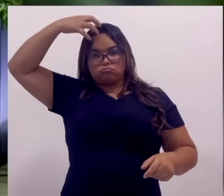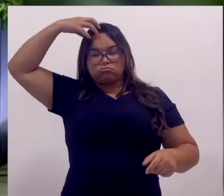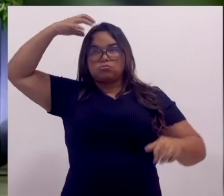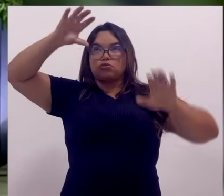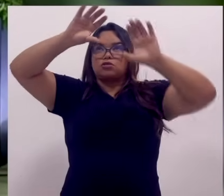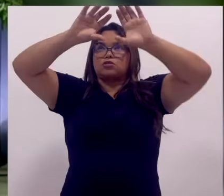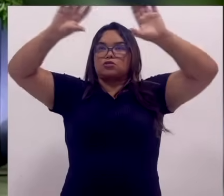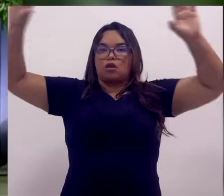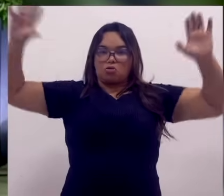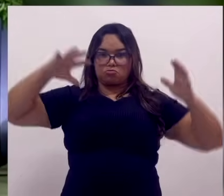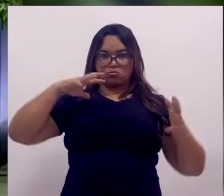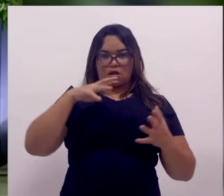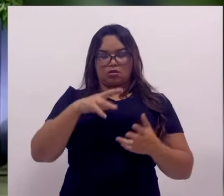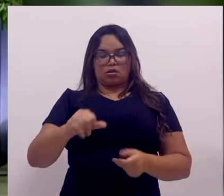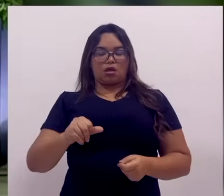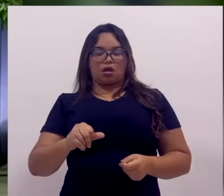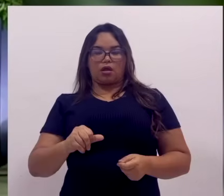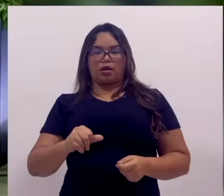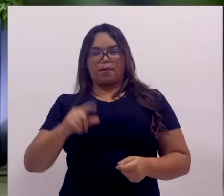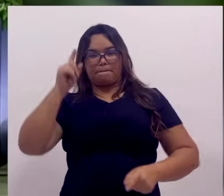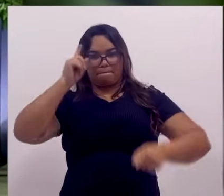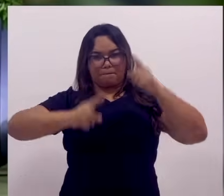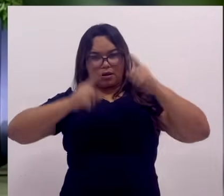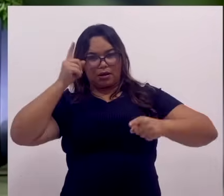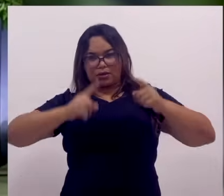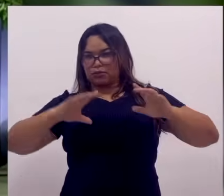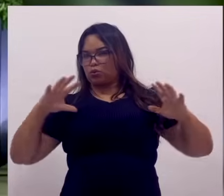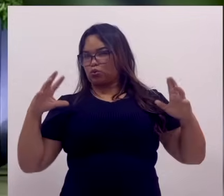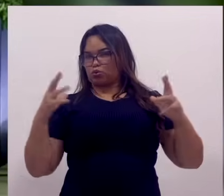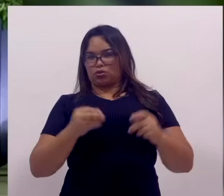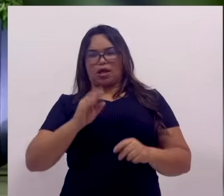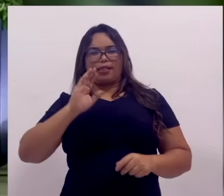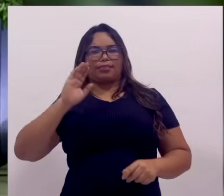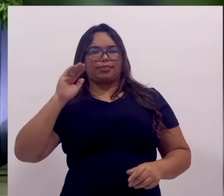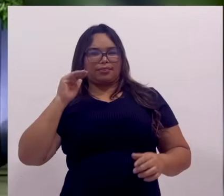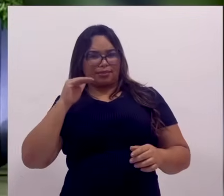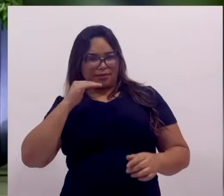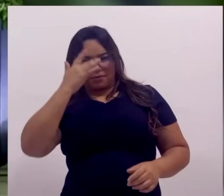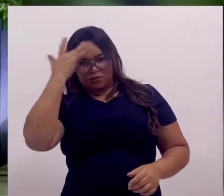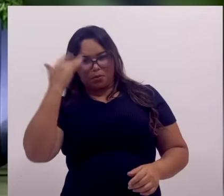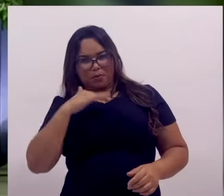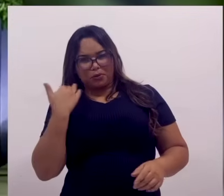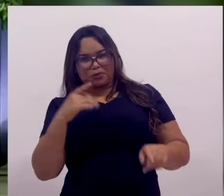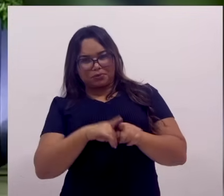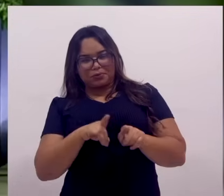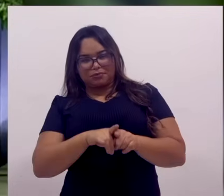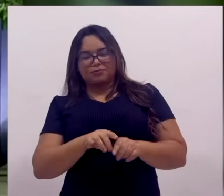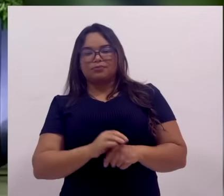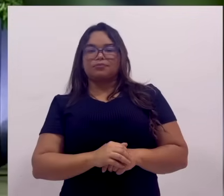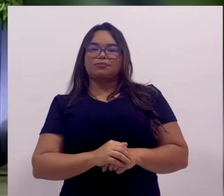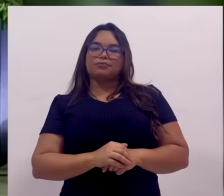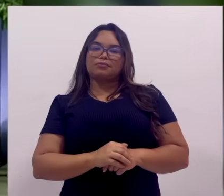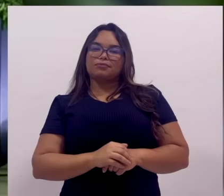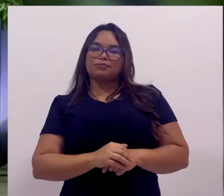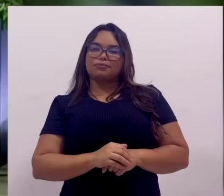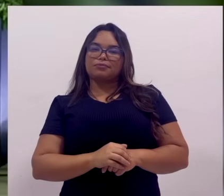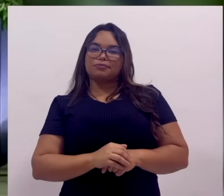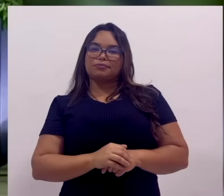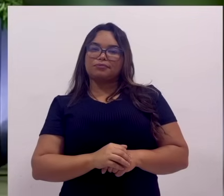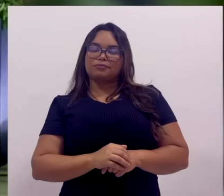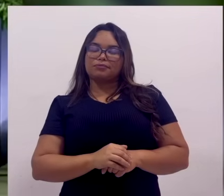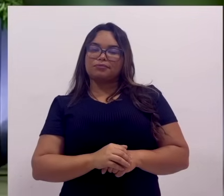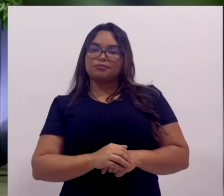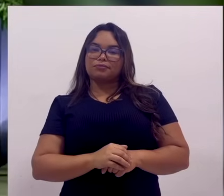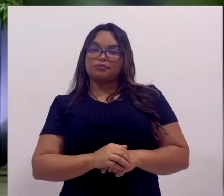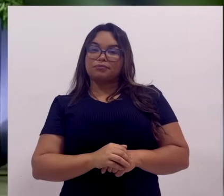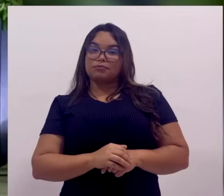da terra e do mundo dos mortos, tomando o lugar de outra pessoa. Bem, obviamente precisamos de